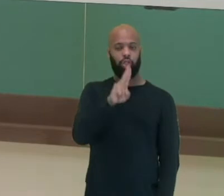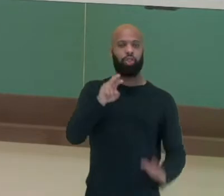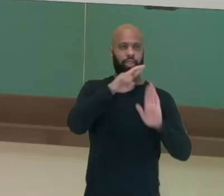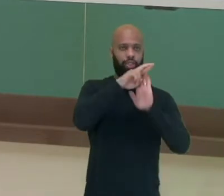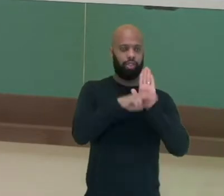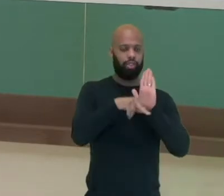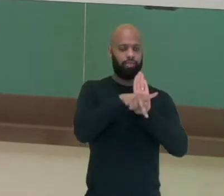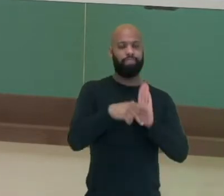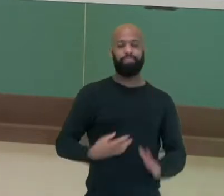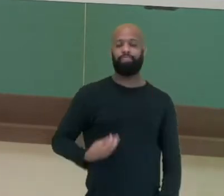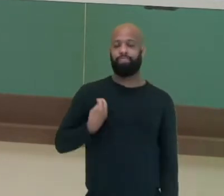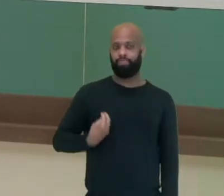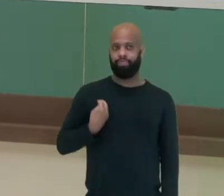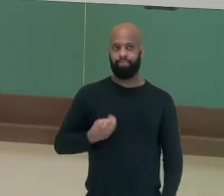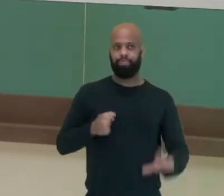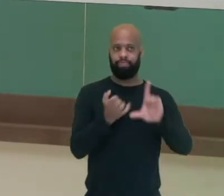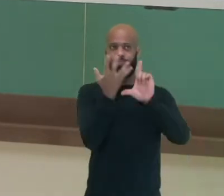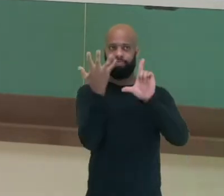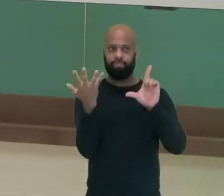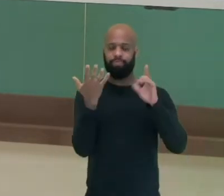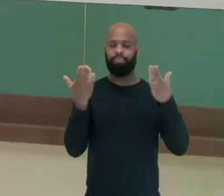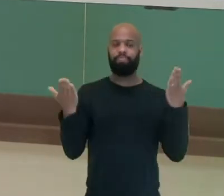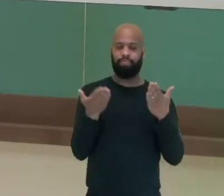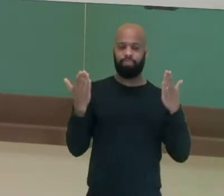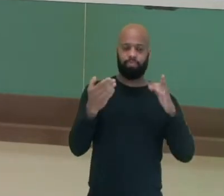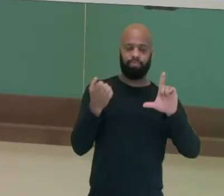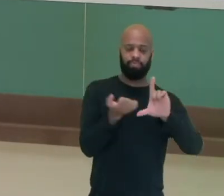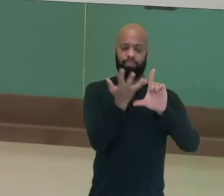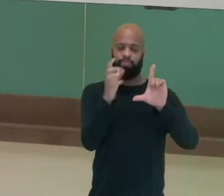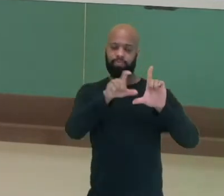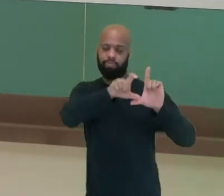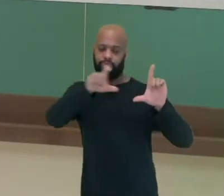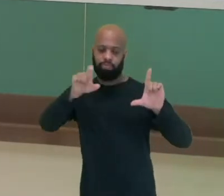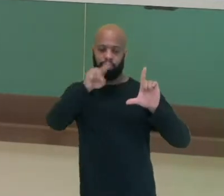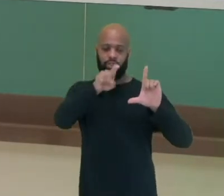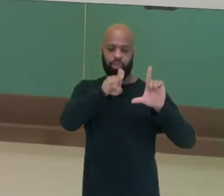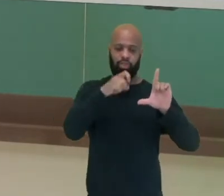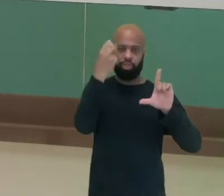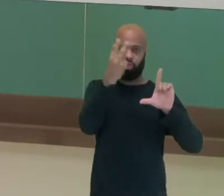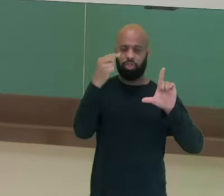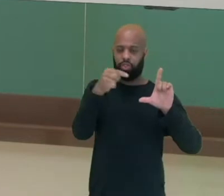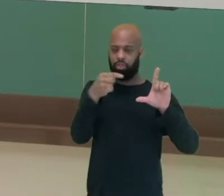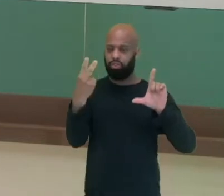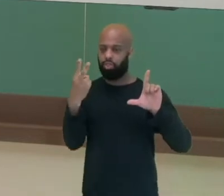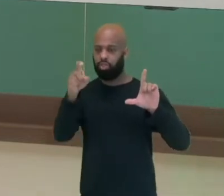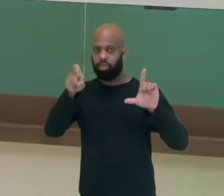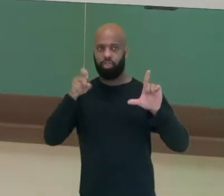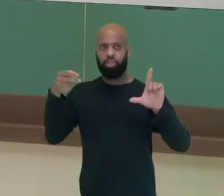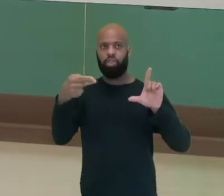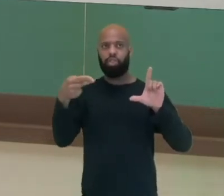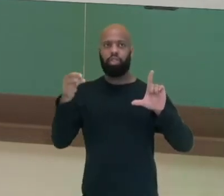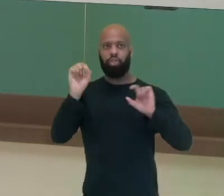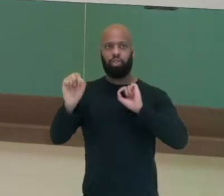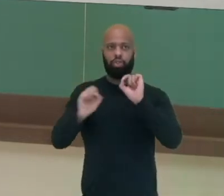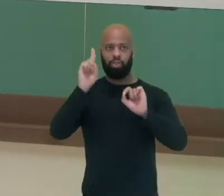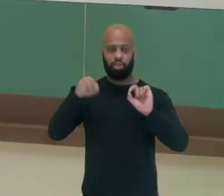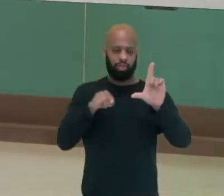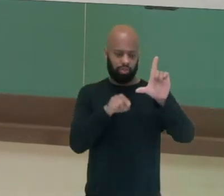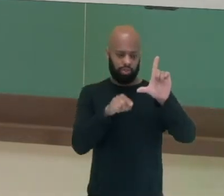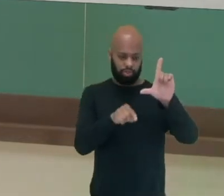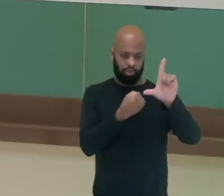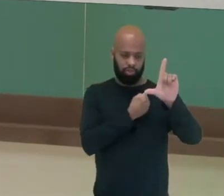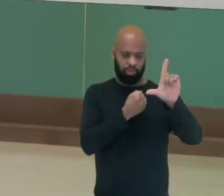condição de existência de log, ó. Meu logaritmando, x ao quadrado menos 2x, é igual a quem? É igual à minha